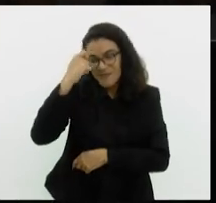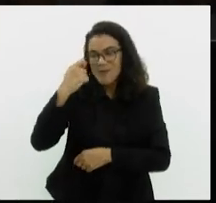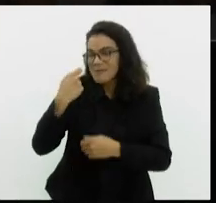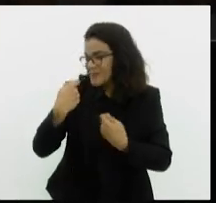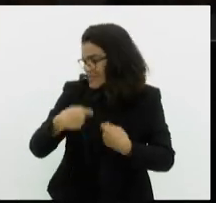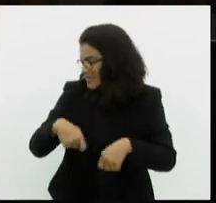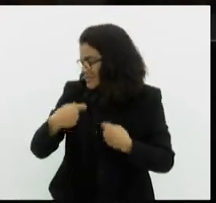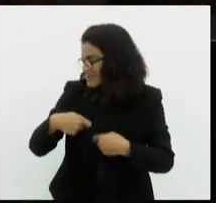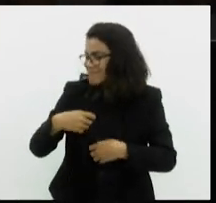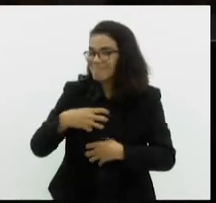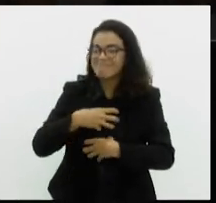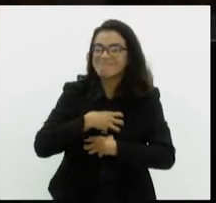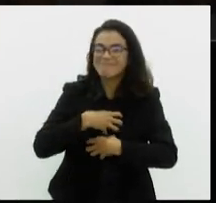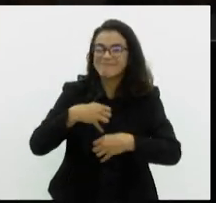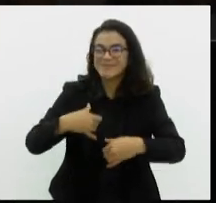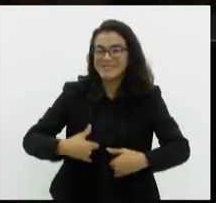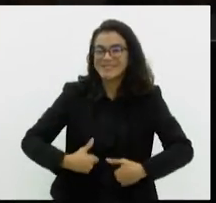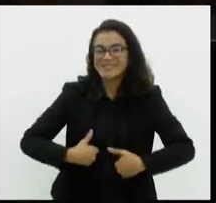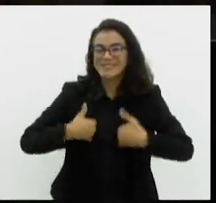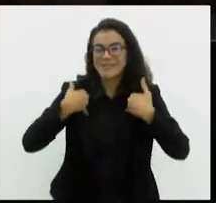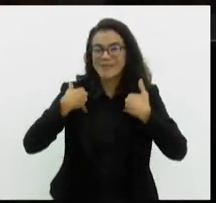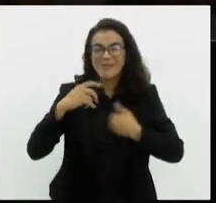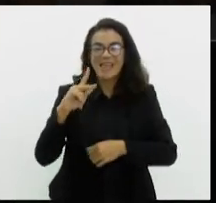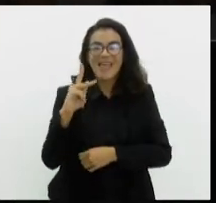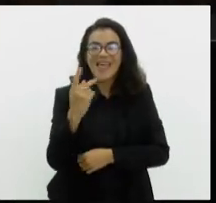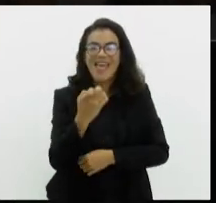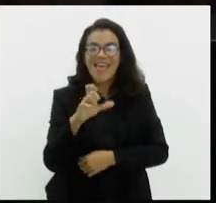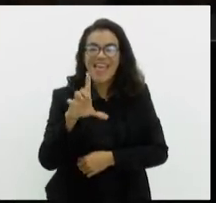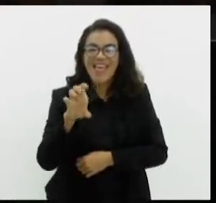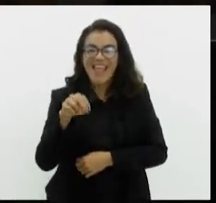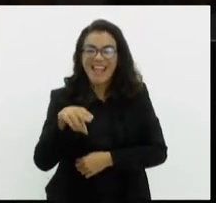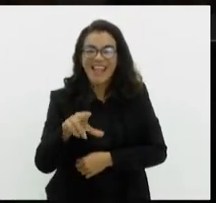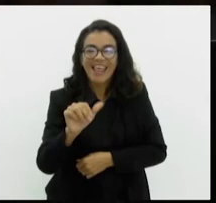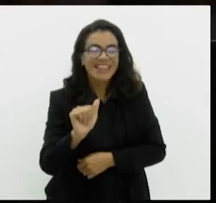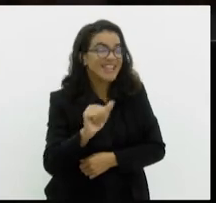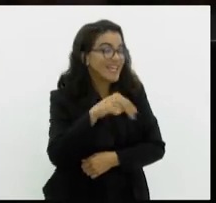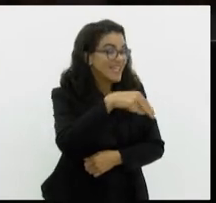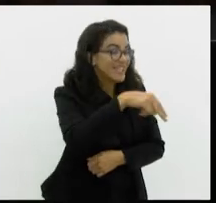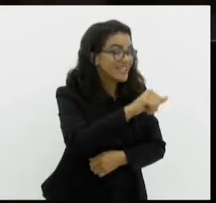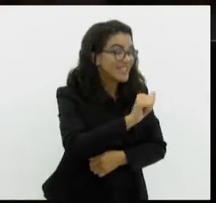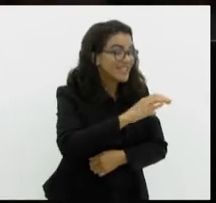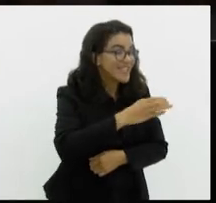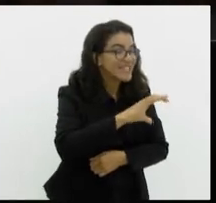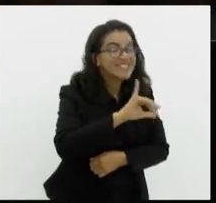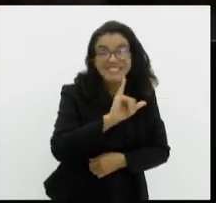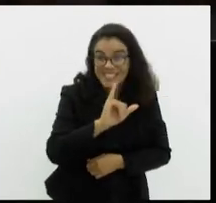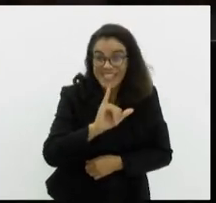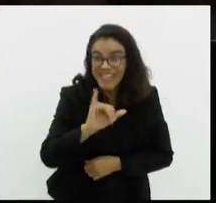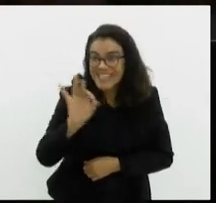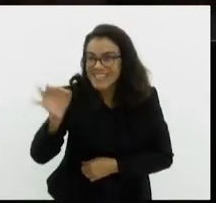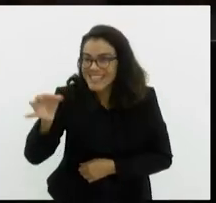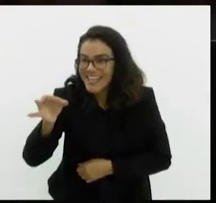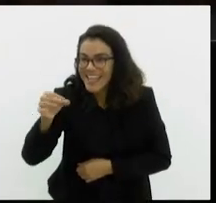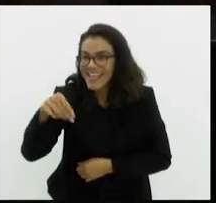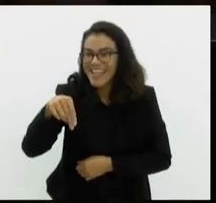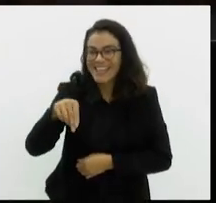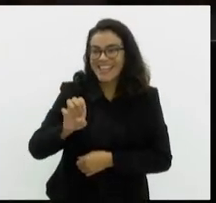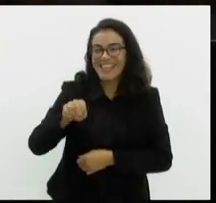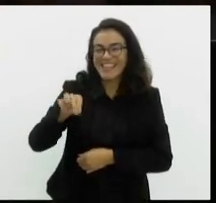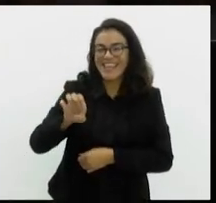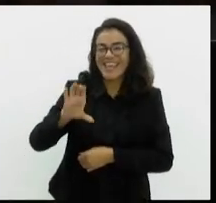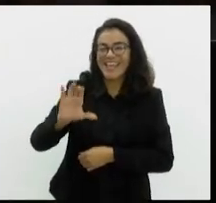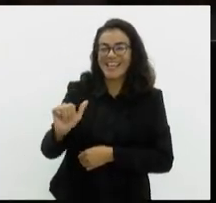muito de ser Helena Teodoro, de ser Nancy, né, minha nega? Porque a